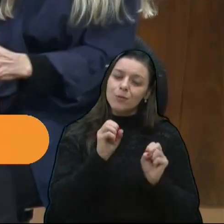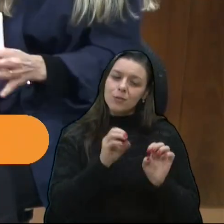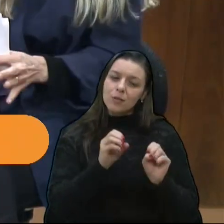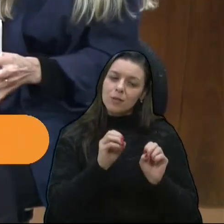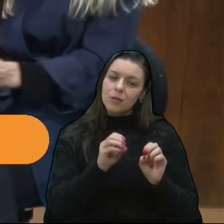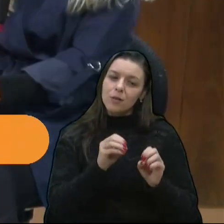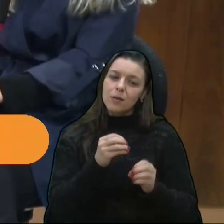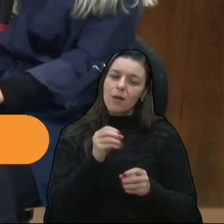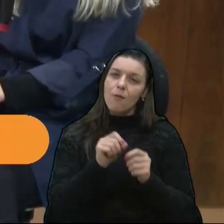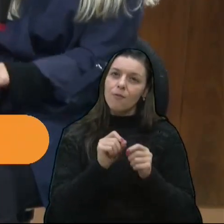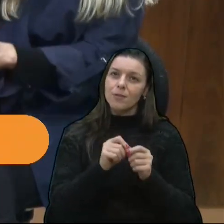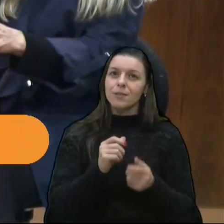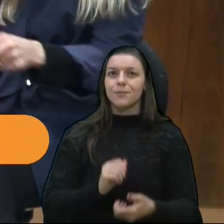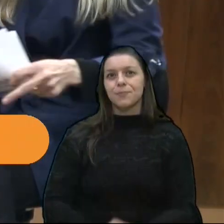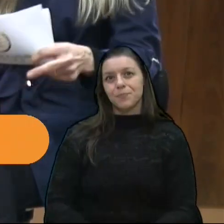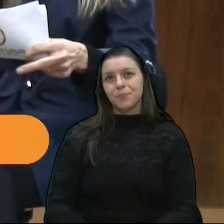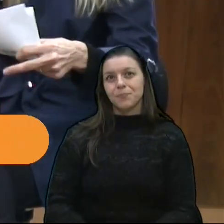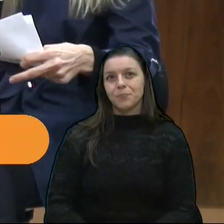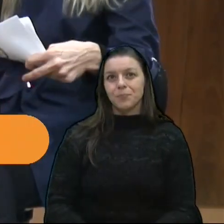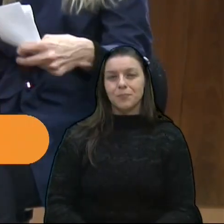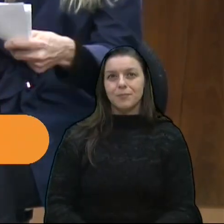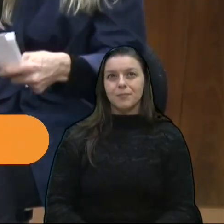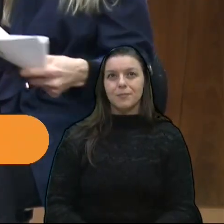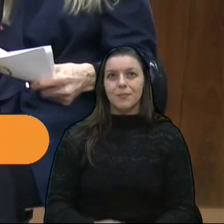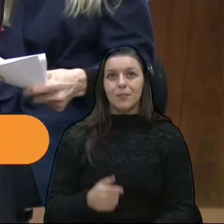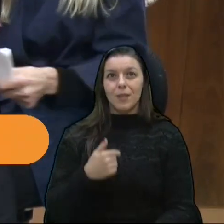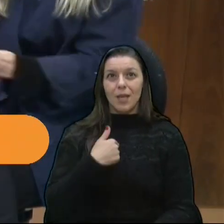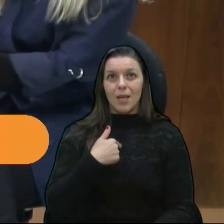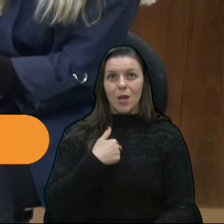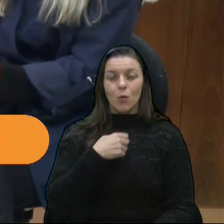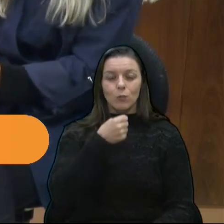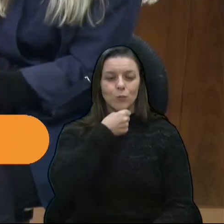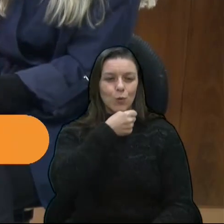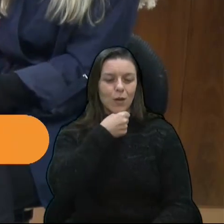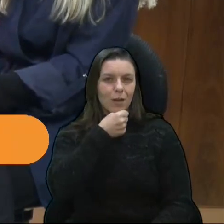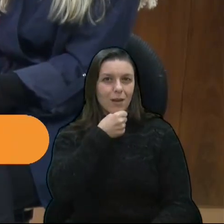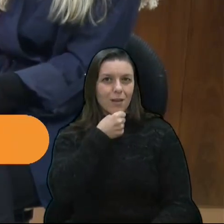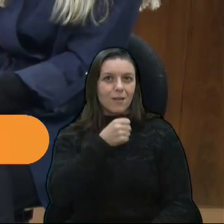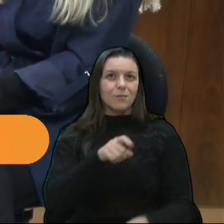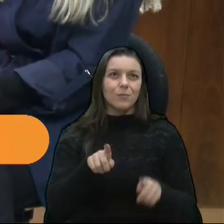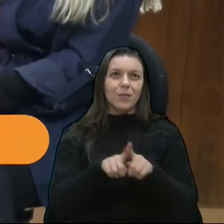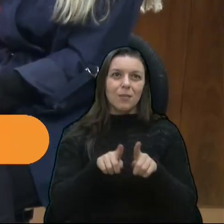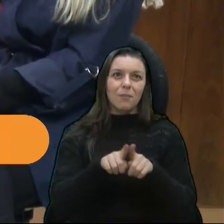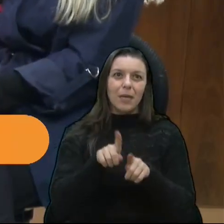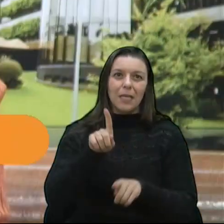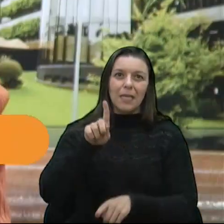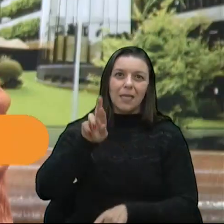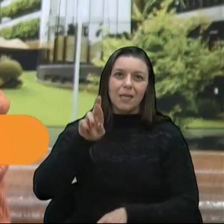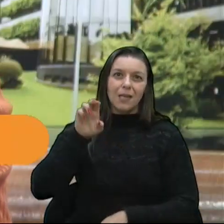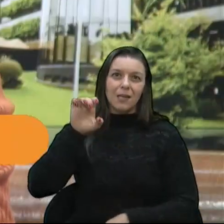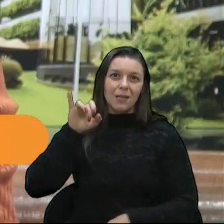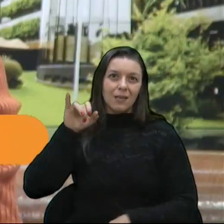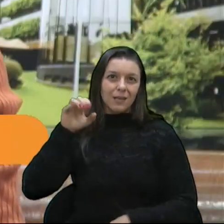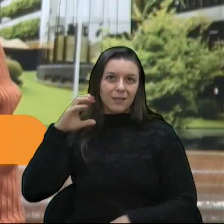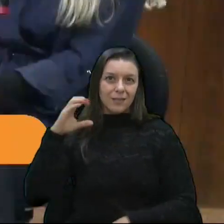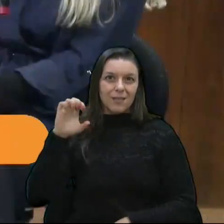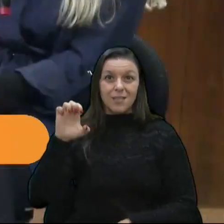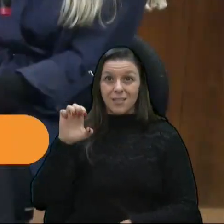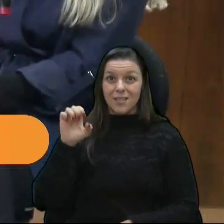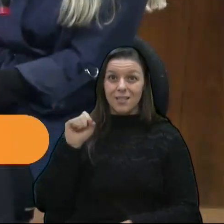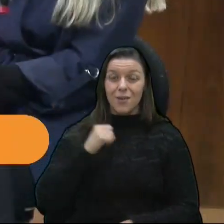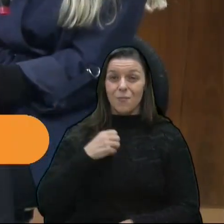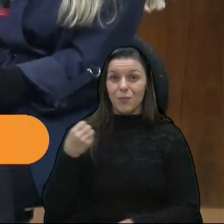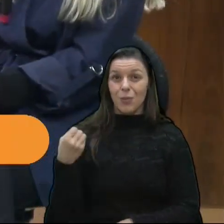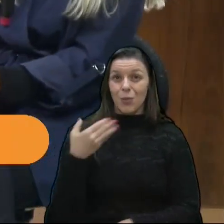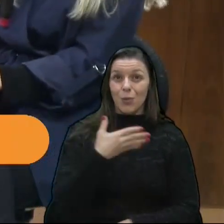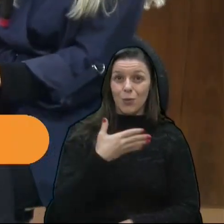no fazer. No meu caso, do jornalismo, né, da Grace também. É um novo, né, que eles trazem a novidade,